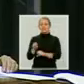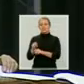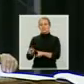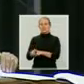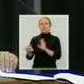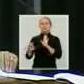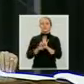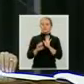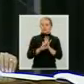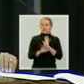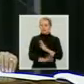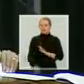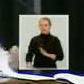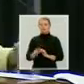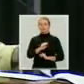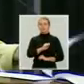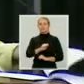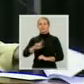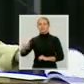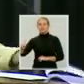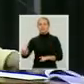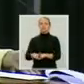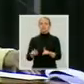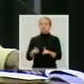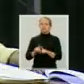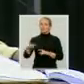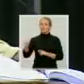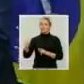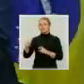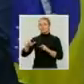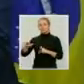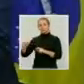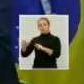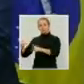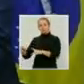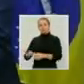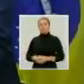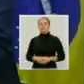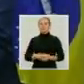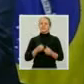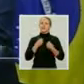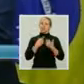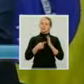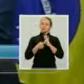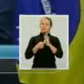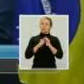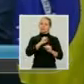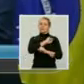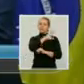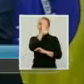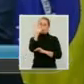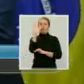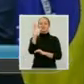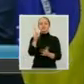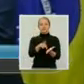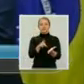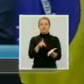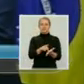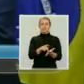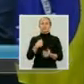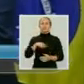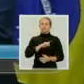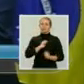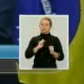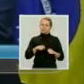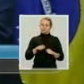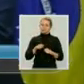Estatuto da Criança e do Adolescente, além de muitas outras. Para mim está muito nítido e muito claro que nós temos